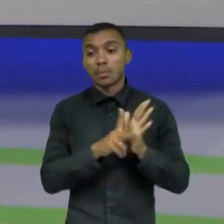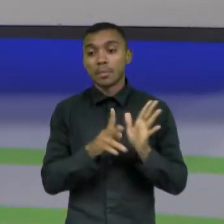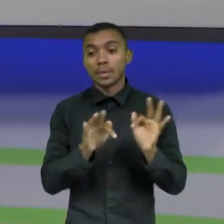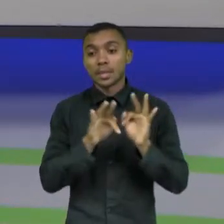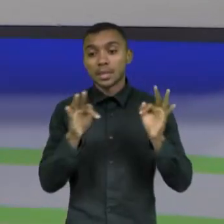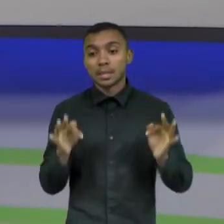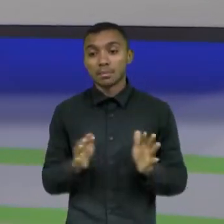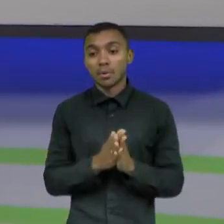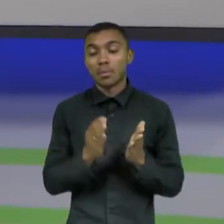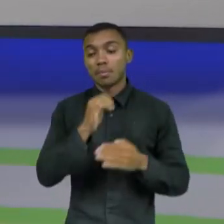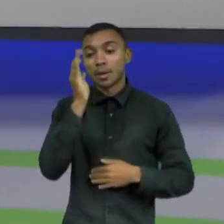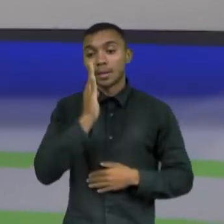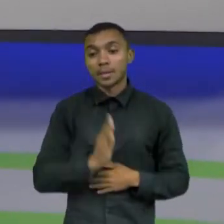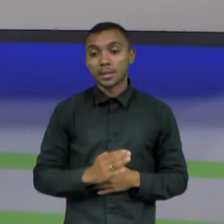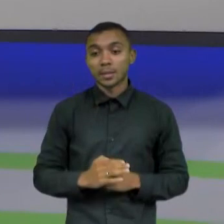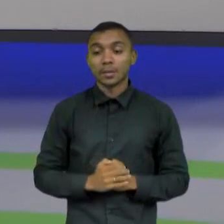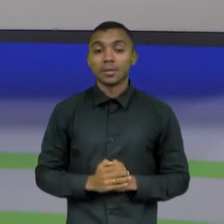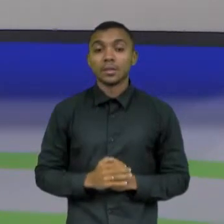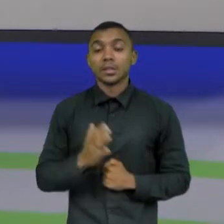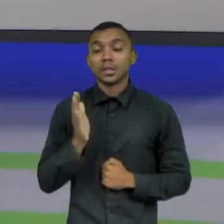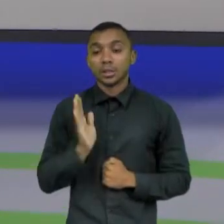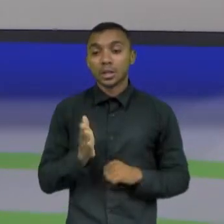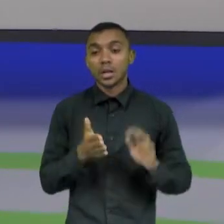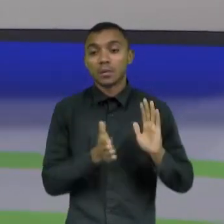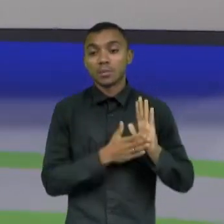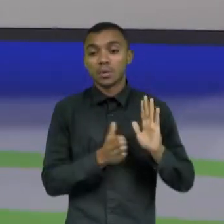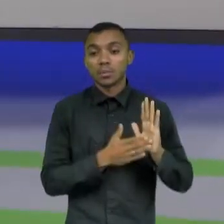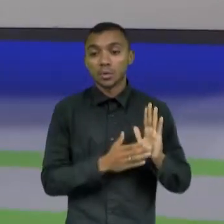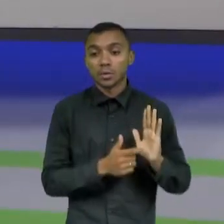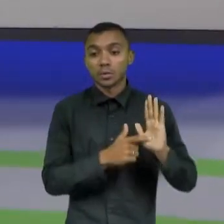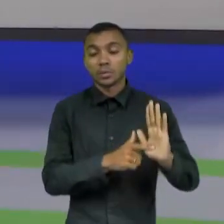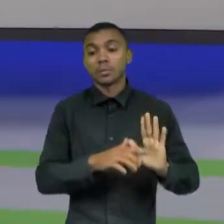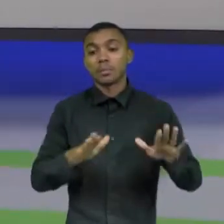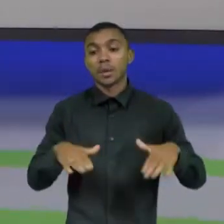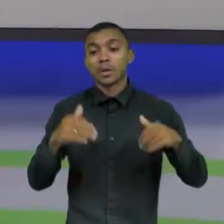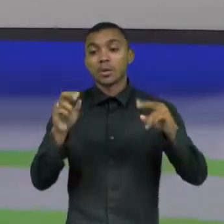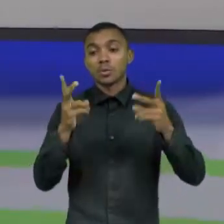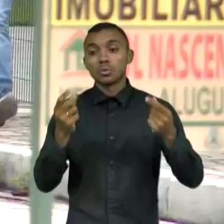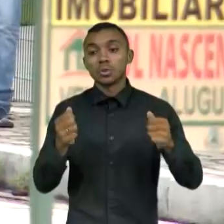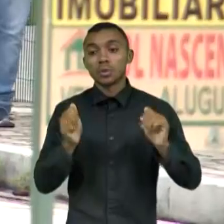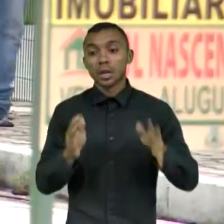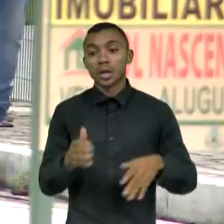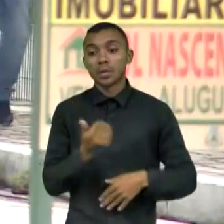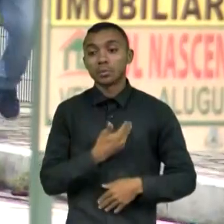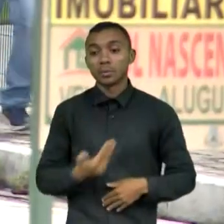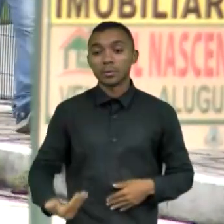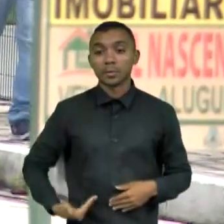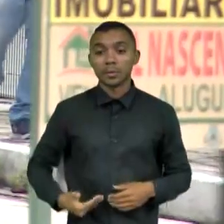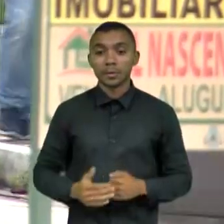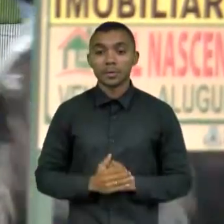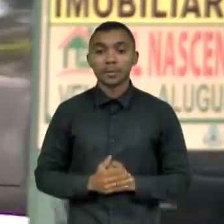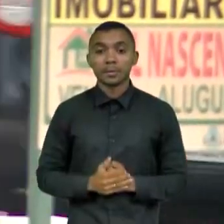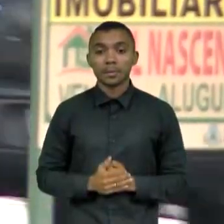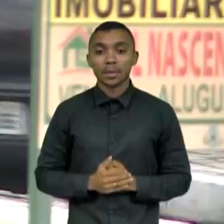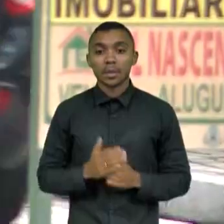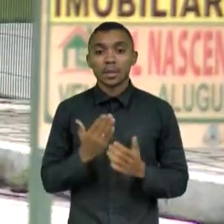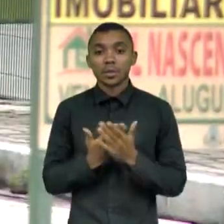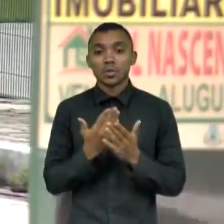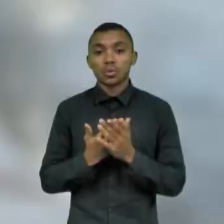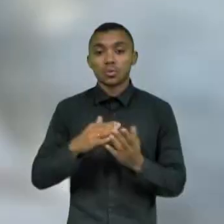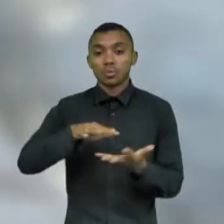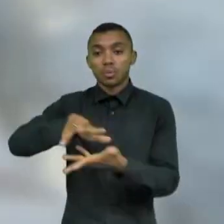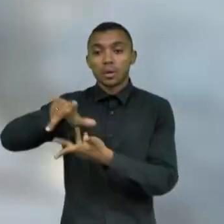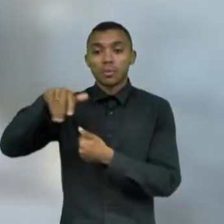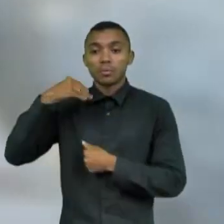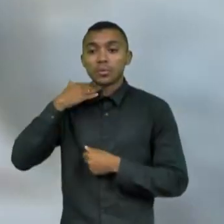equidade no Brasil, que propõe melhorias na gestão do gasto público. O estudo do Banco Mundial sobre a